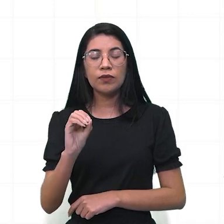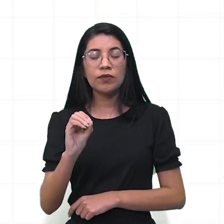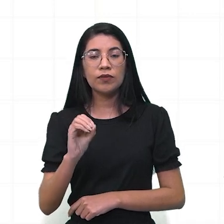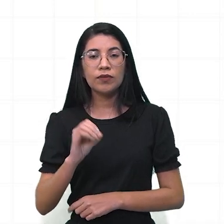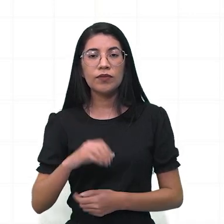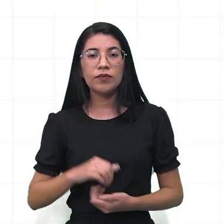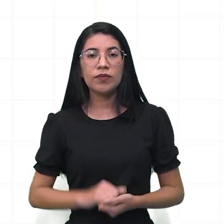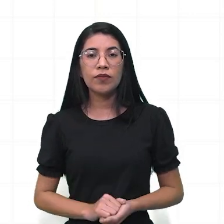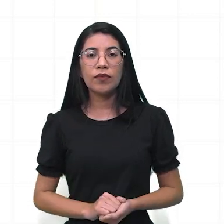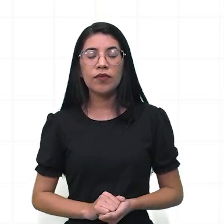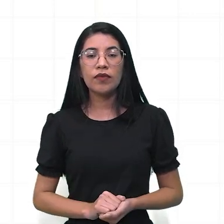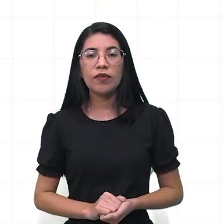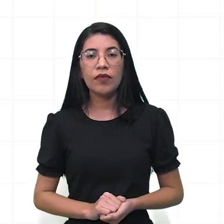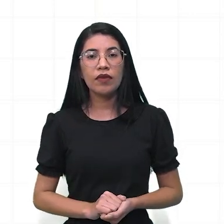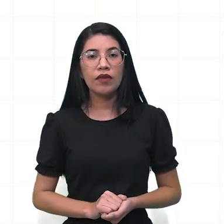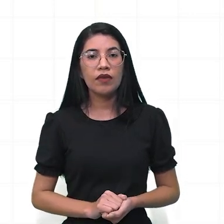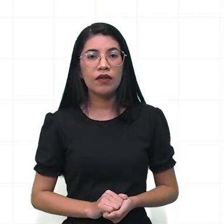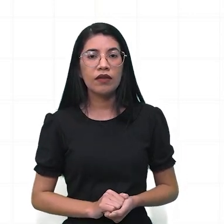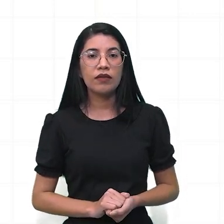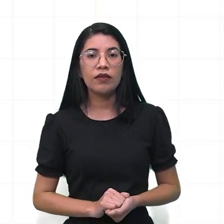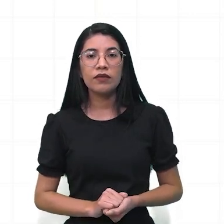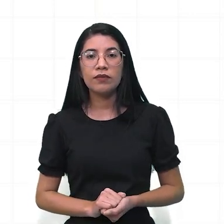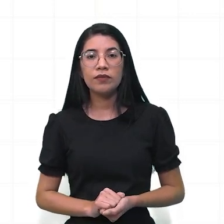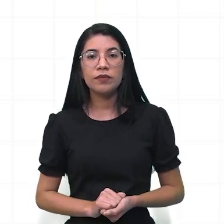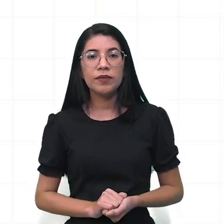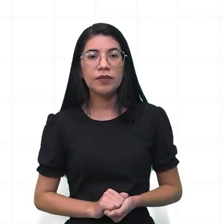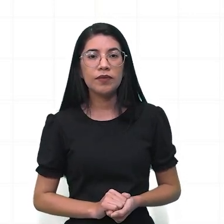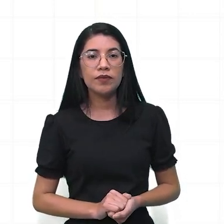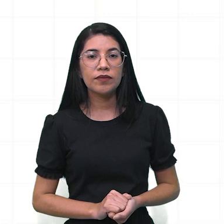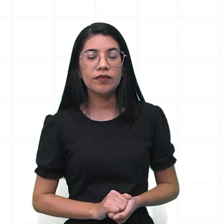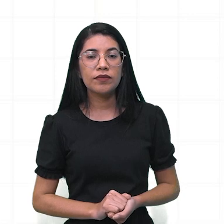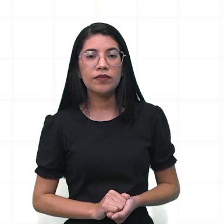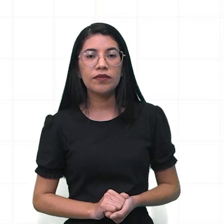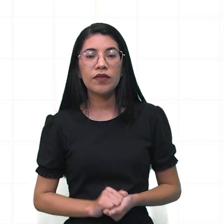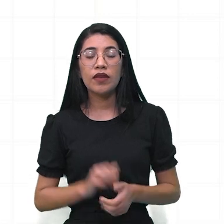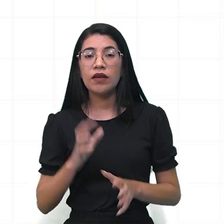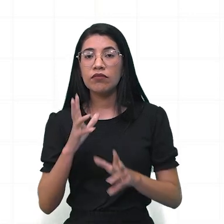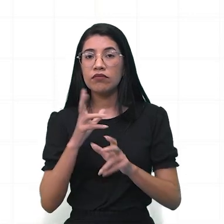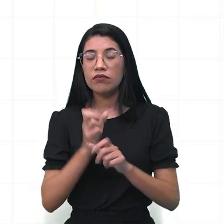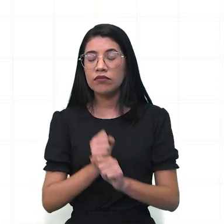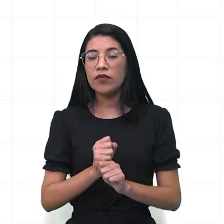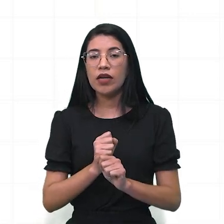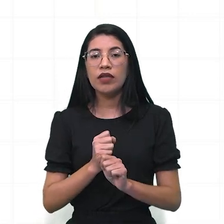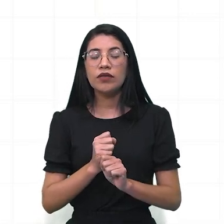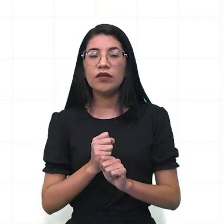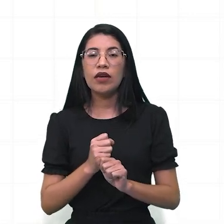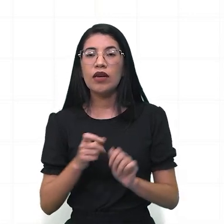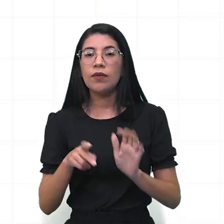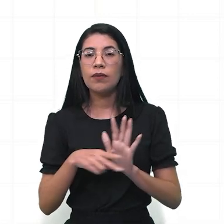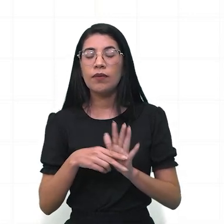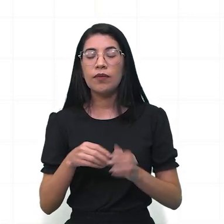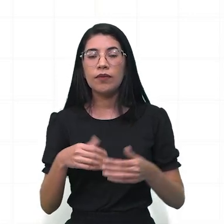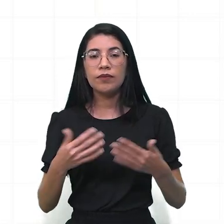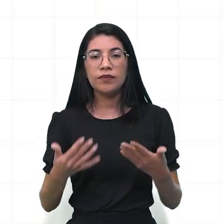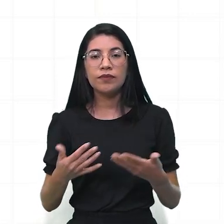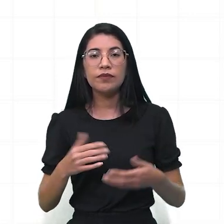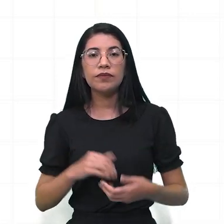180. 180 graus aqui. Tudo bem? Olha quanto é que vai dar esse somatório.